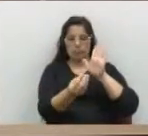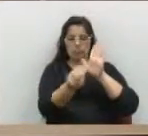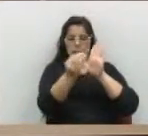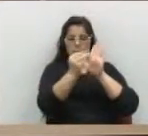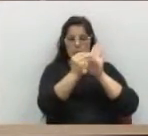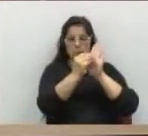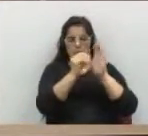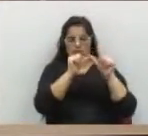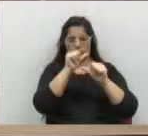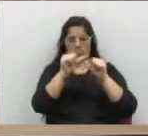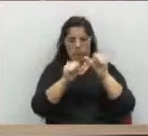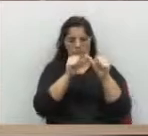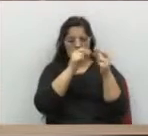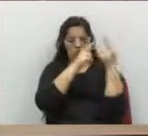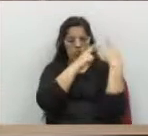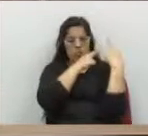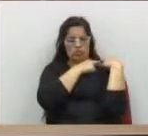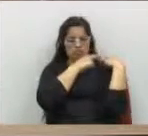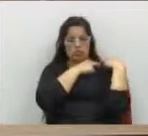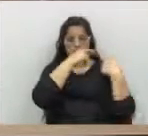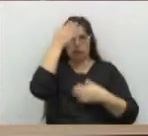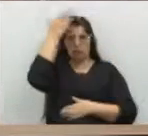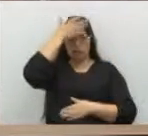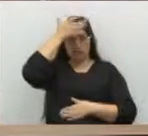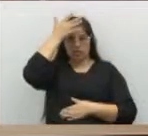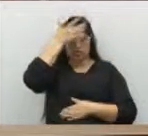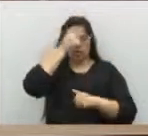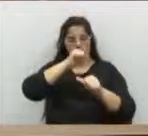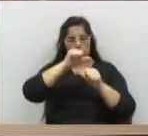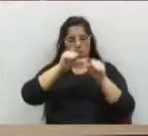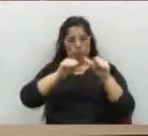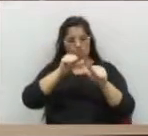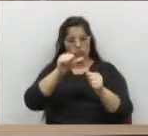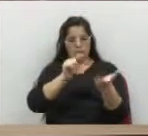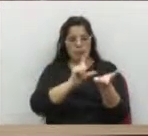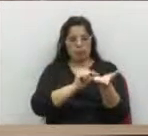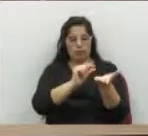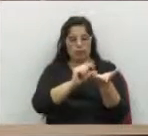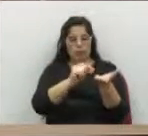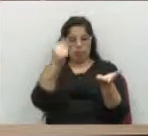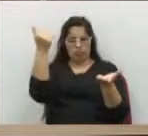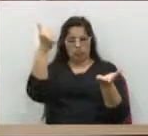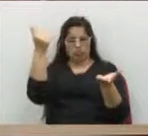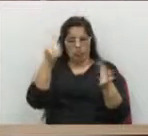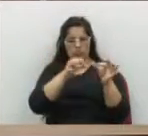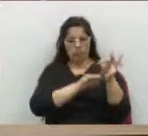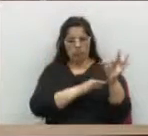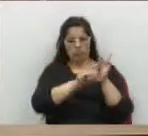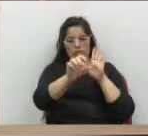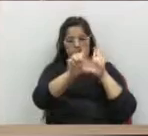modificativa de autoria da vereadora Érica Tanque. Emenda modificativa ao artigo 1º do projeto de lei número